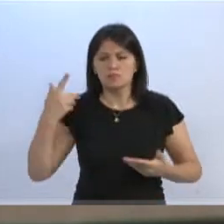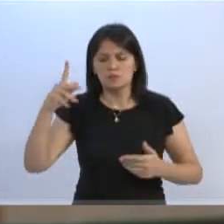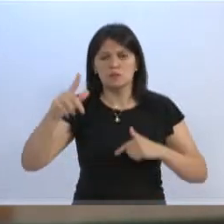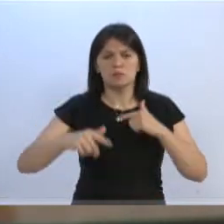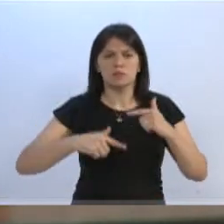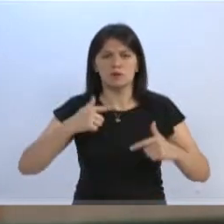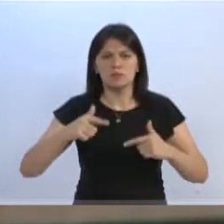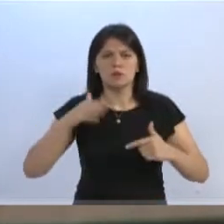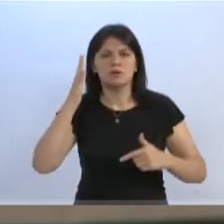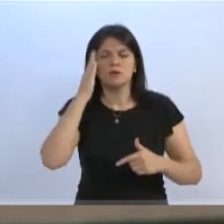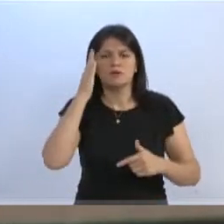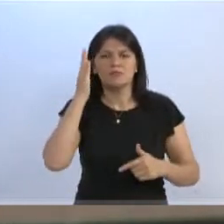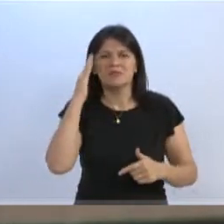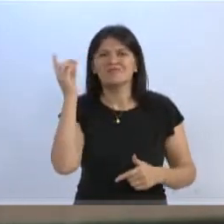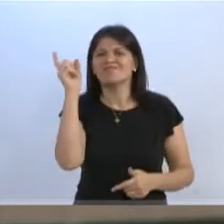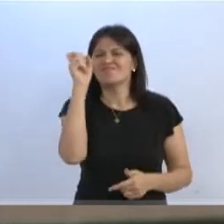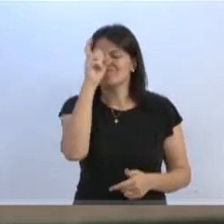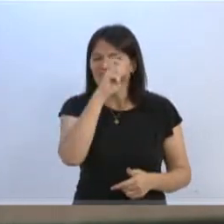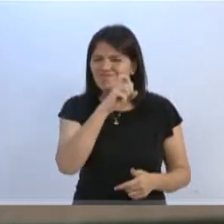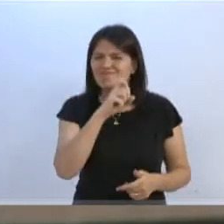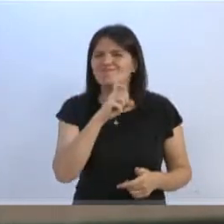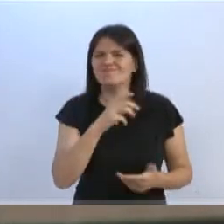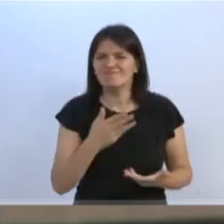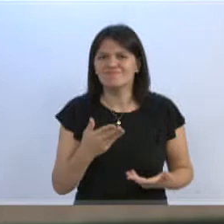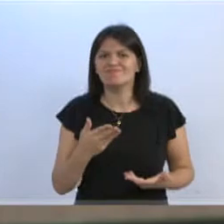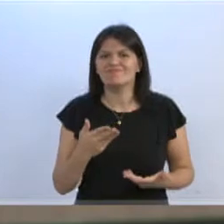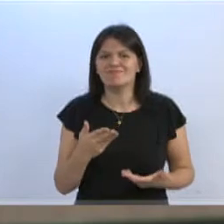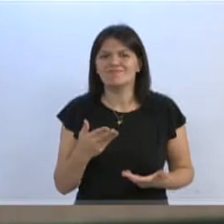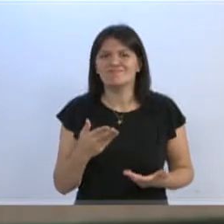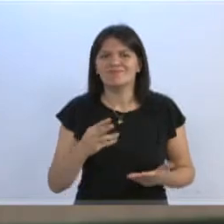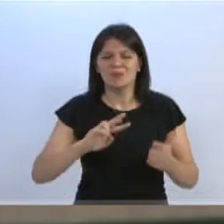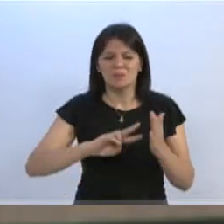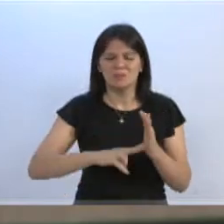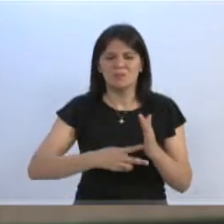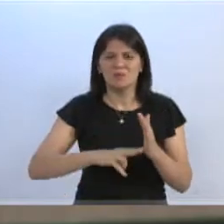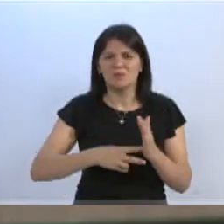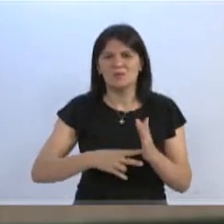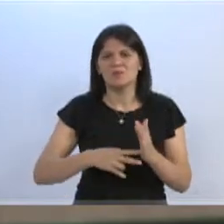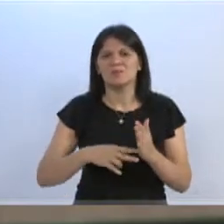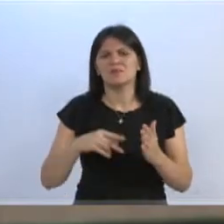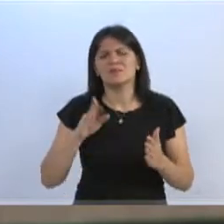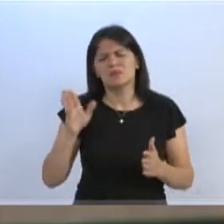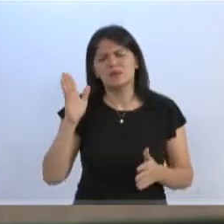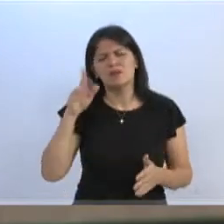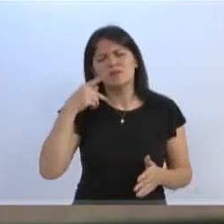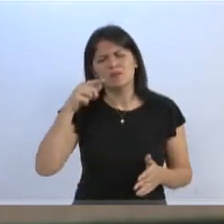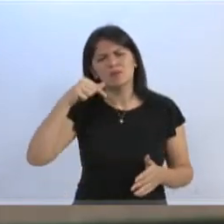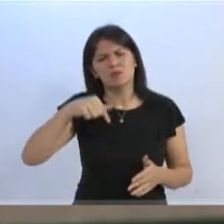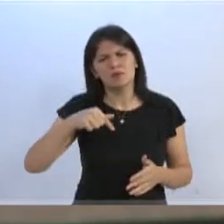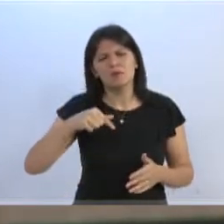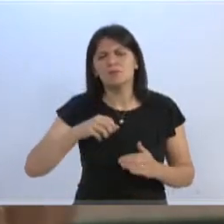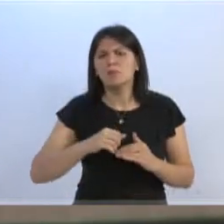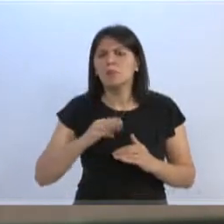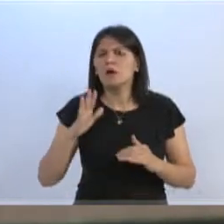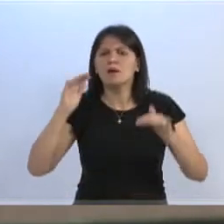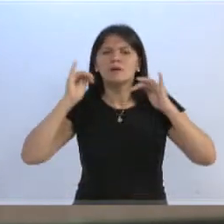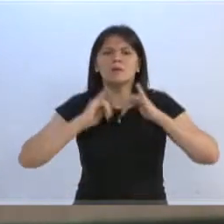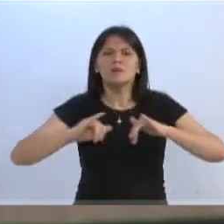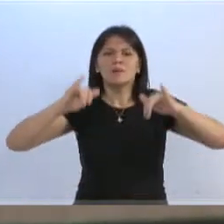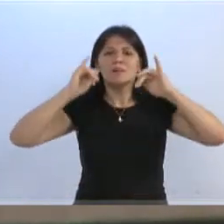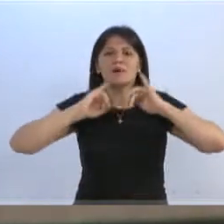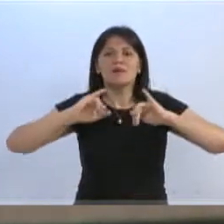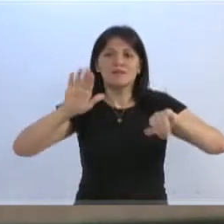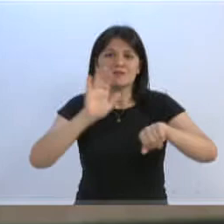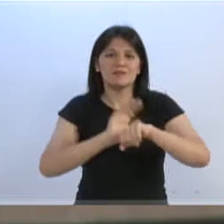Nós sabemos da dificuldade que é, né, o órgão de defesa do consumidor. Como bem Vossa Excelência disse, quanto mais propaganda nós